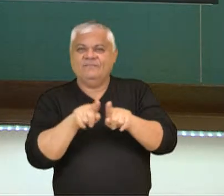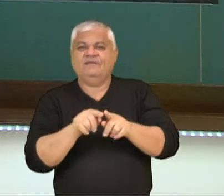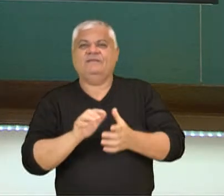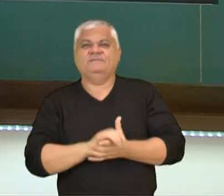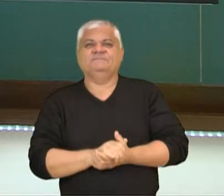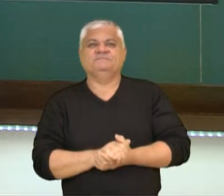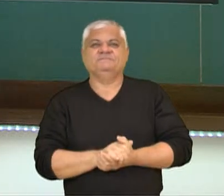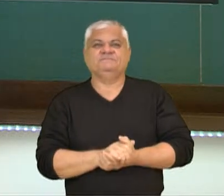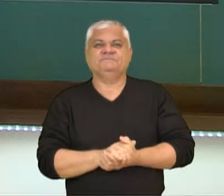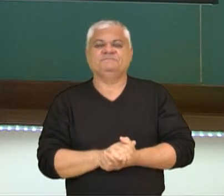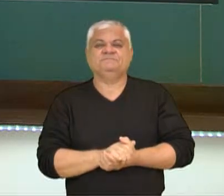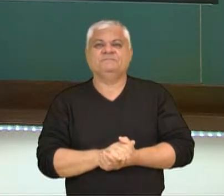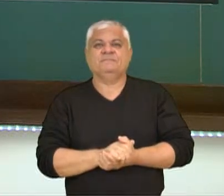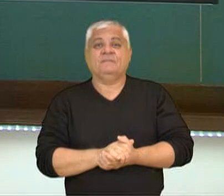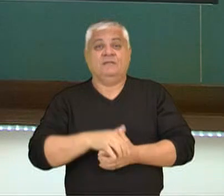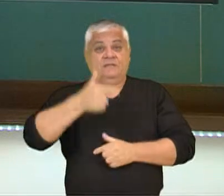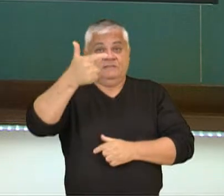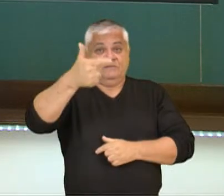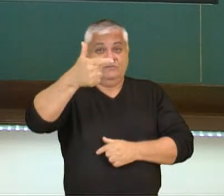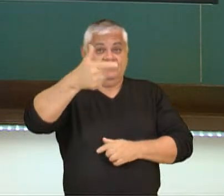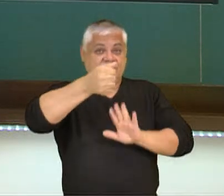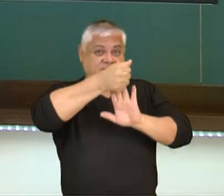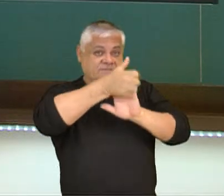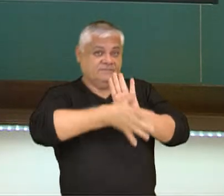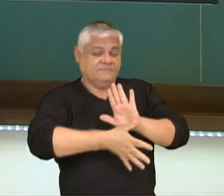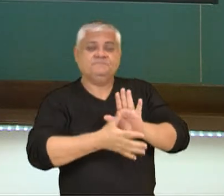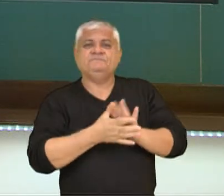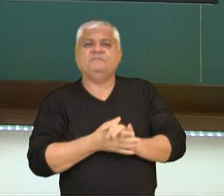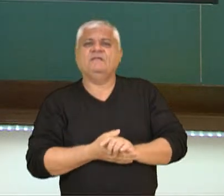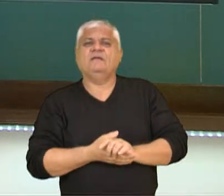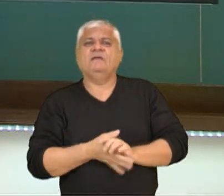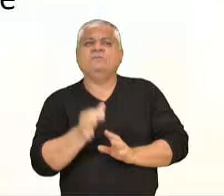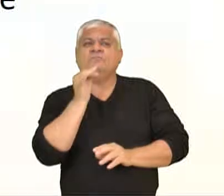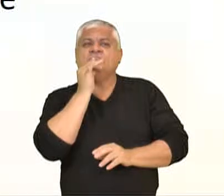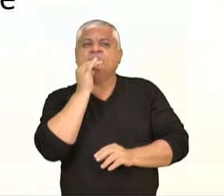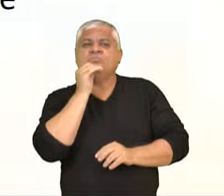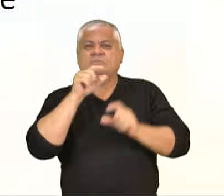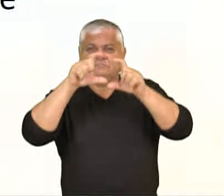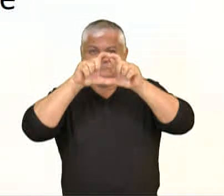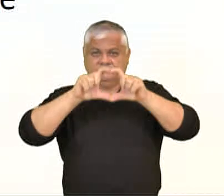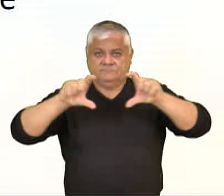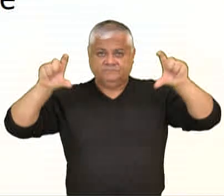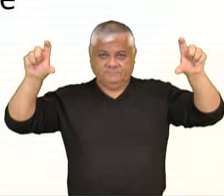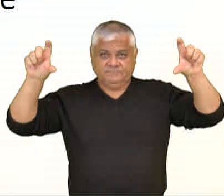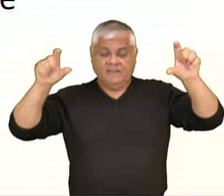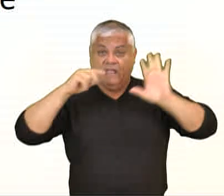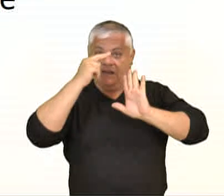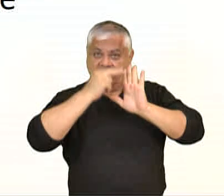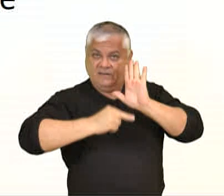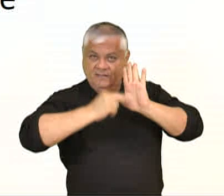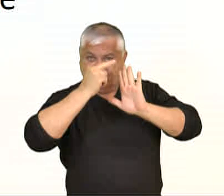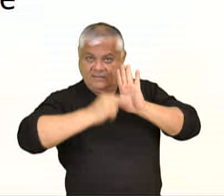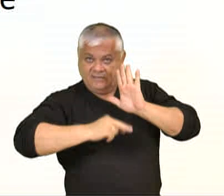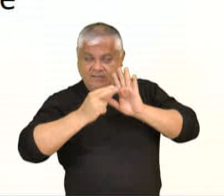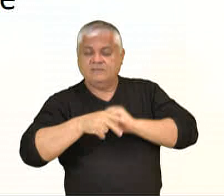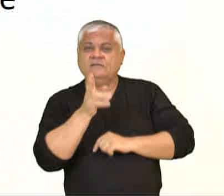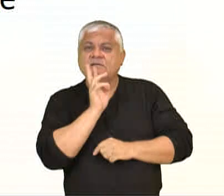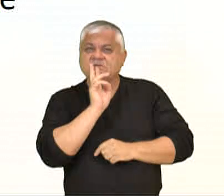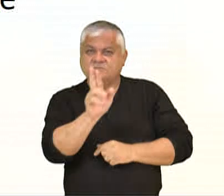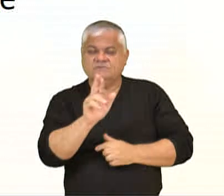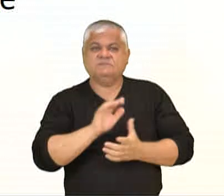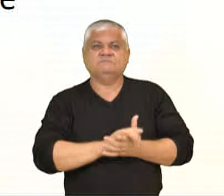náutica. A nossa segunda reflexão traz o seguinte comando: a partir da sua leitura do fragmento,